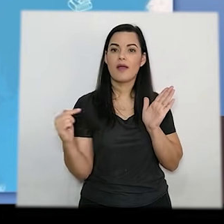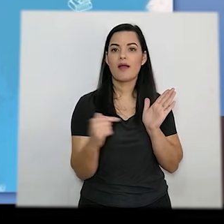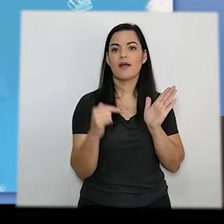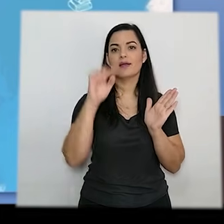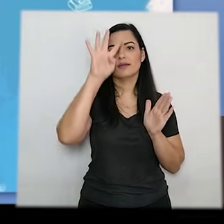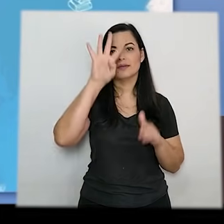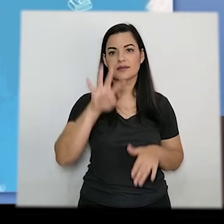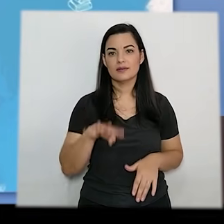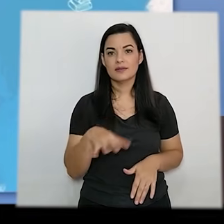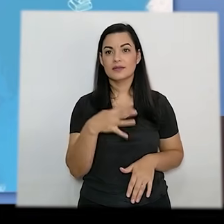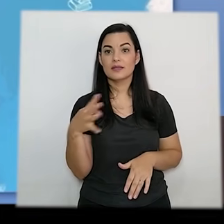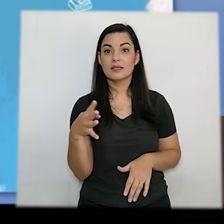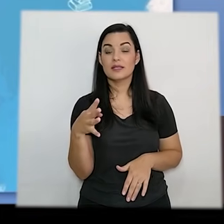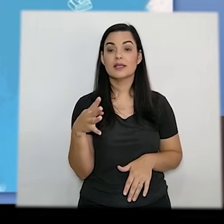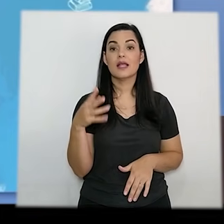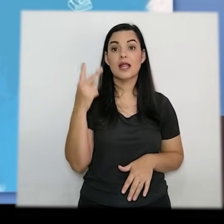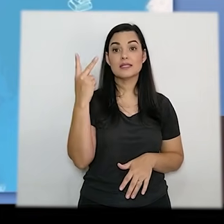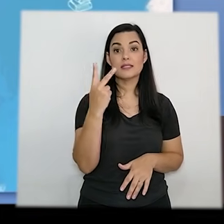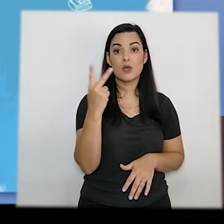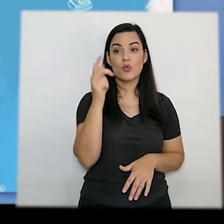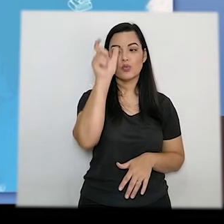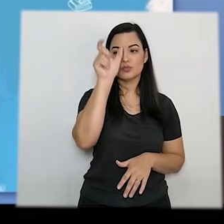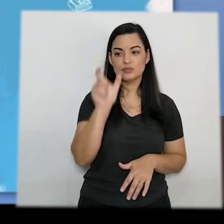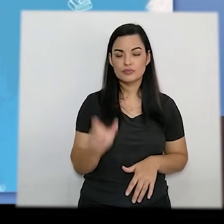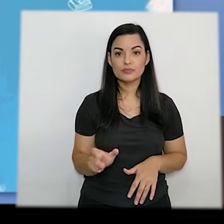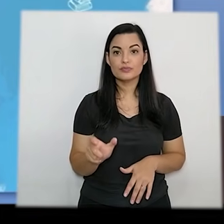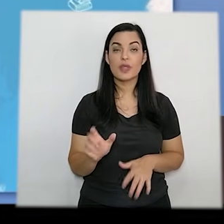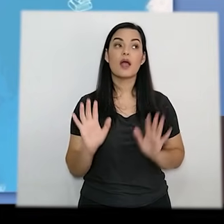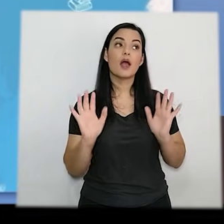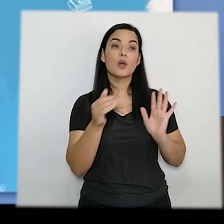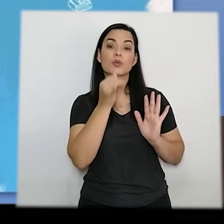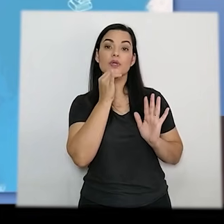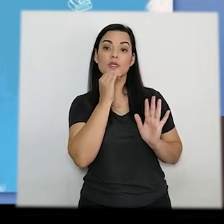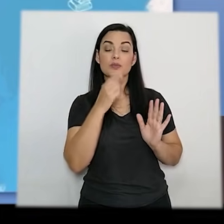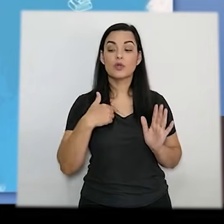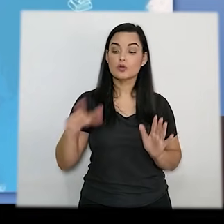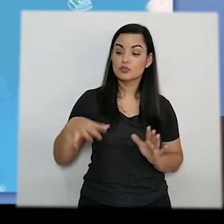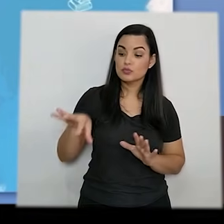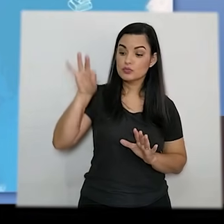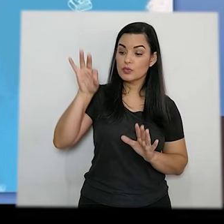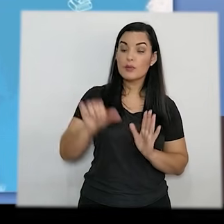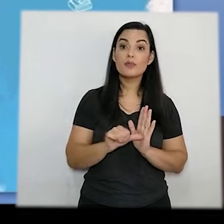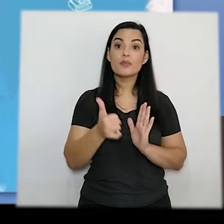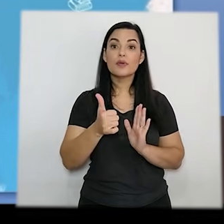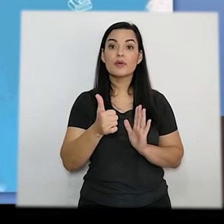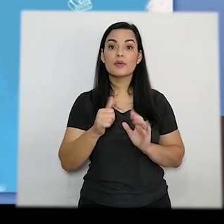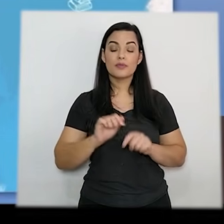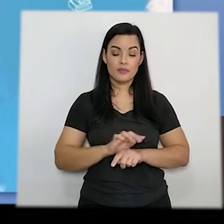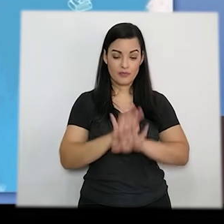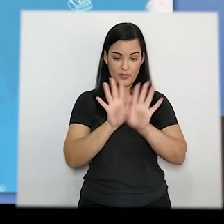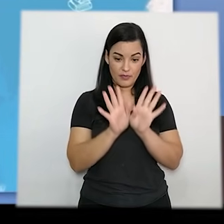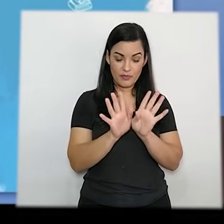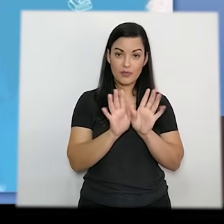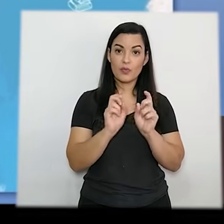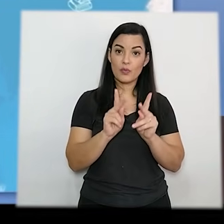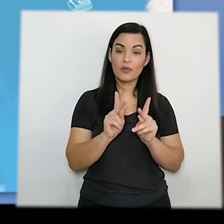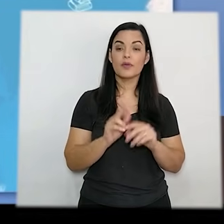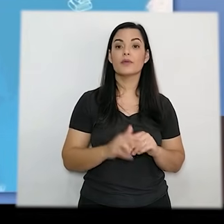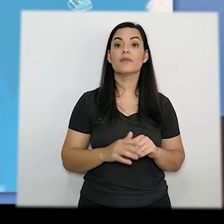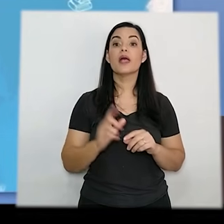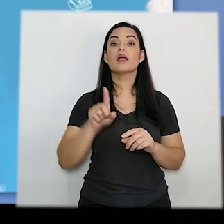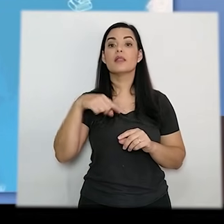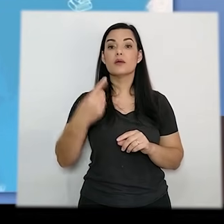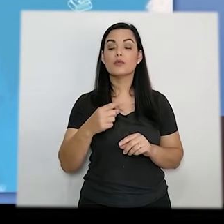aqui na segunda coluna. Então, eu sorteei primeiro o pavão, você vê o nome do pavão. Depois do pavão, eu sorteei